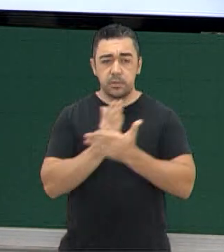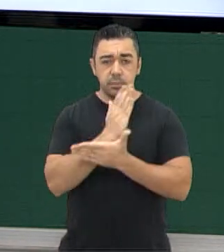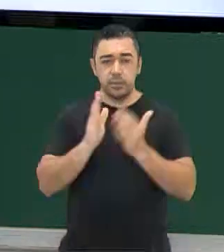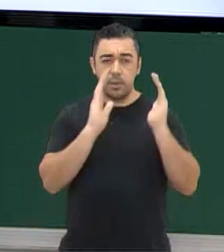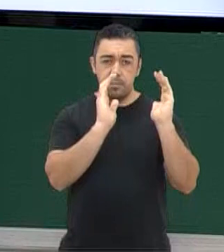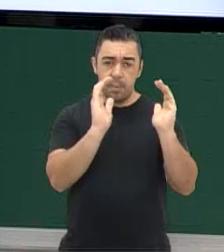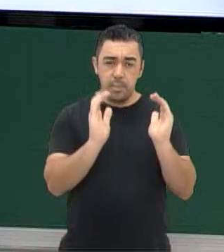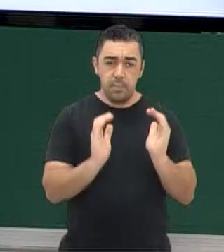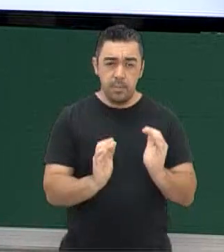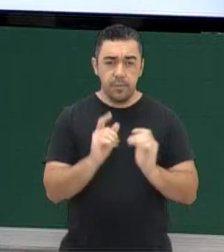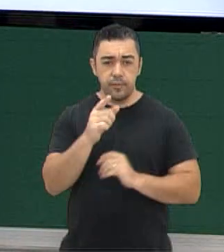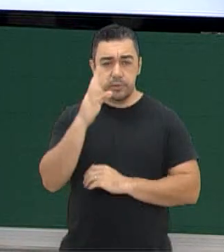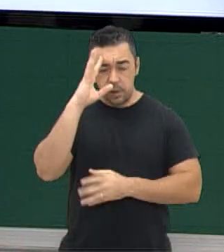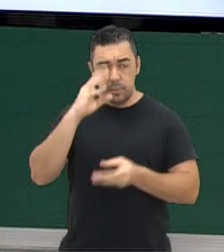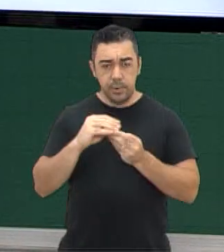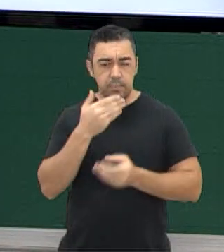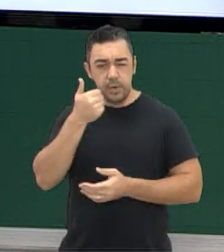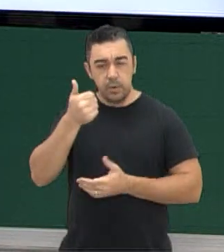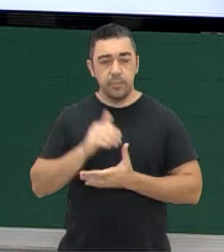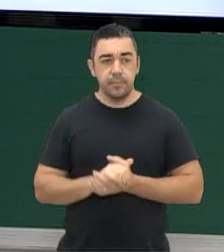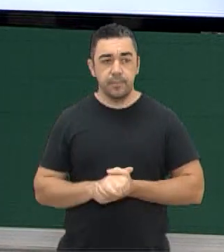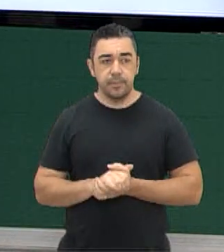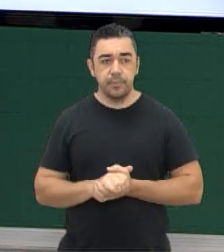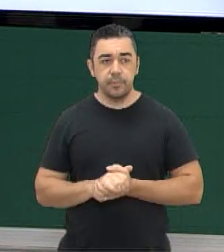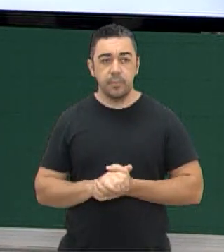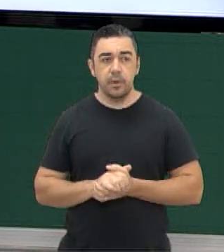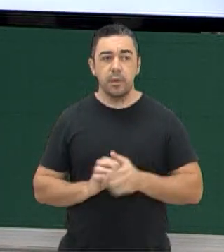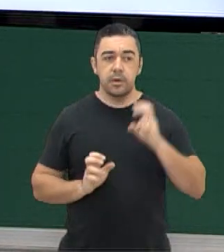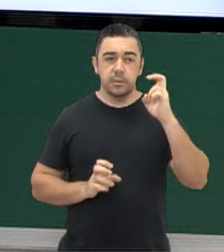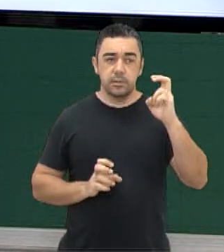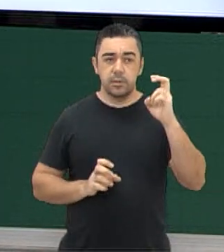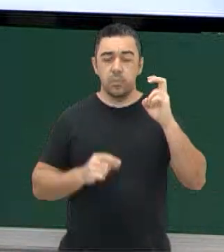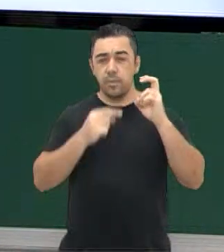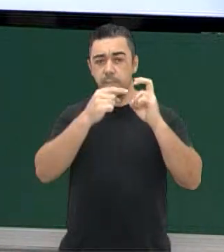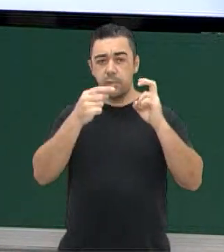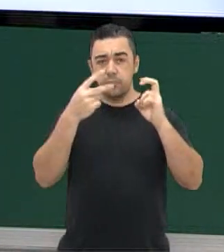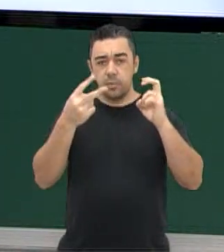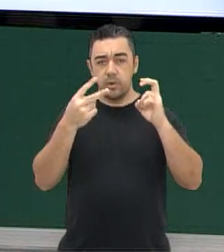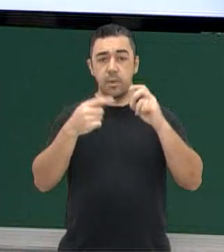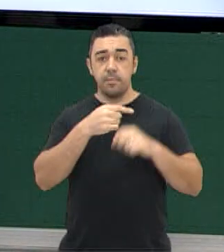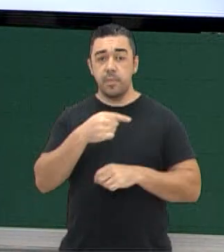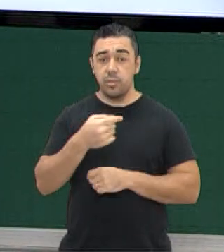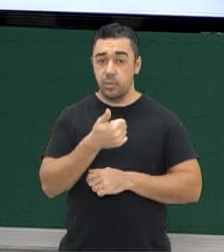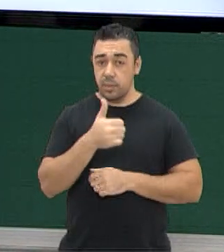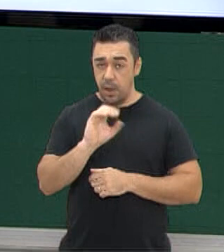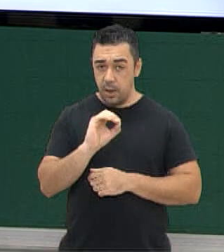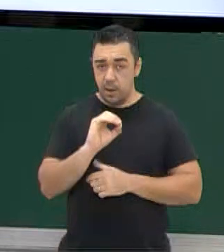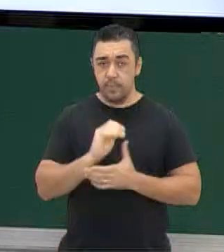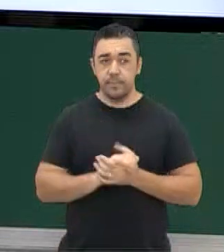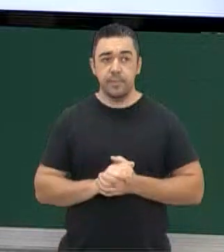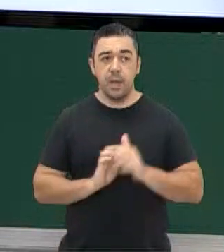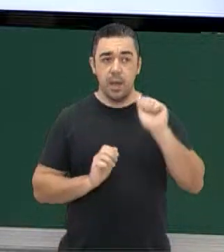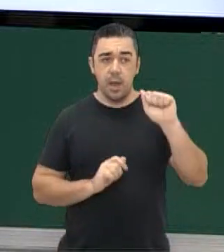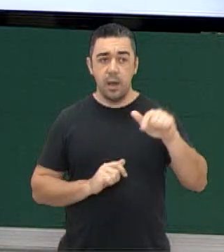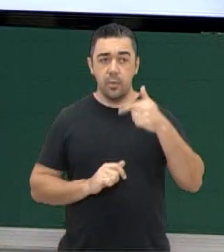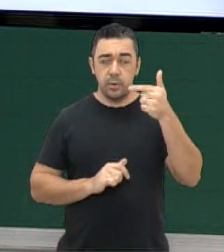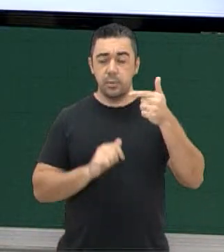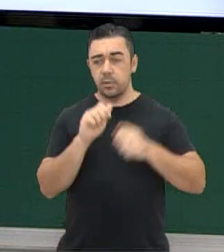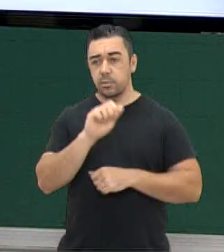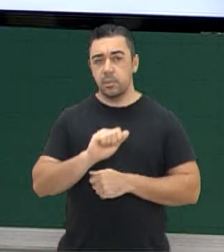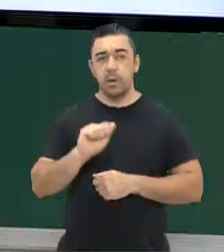Aqui eu acho que você vai entender melhor. 5 vezes menos 2, menos 10. A ao quadrado vezes